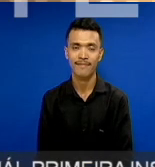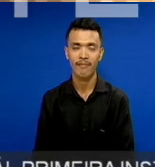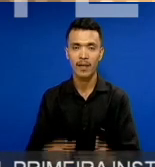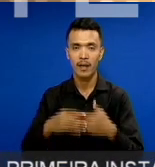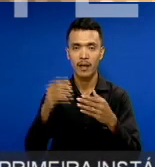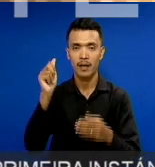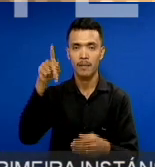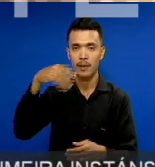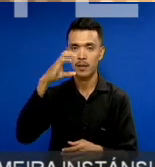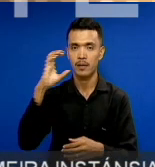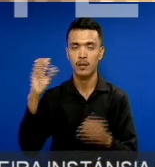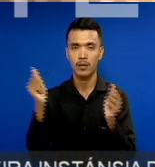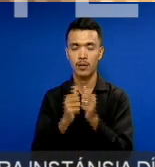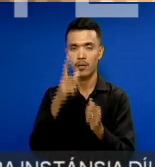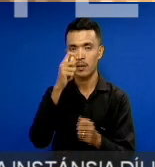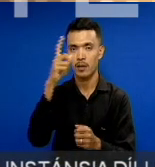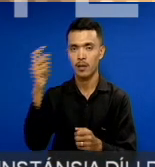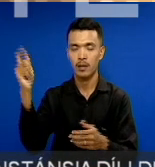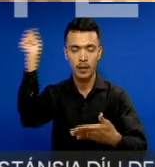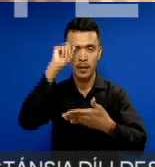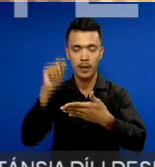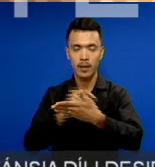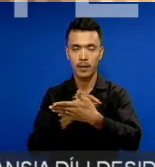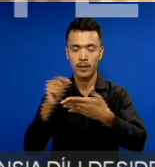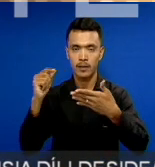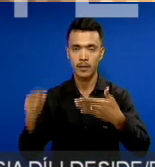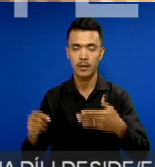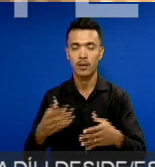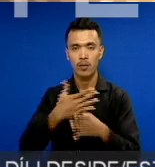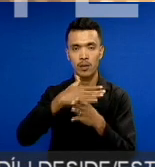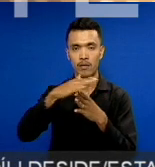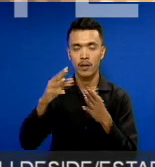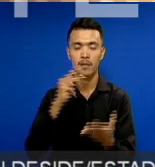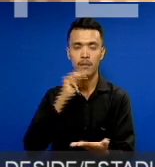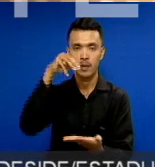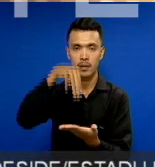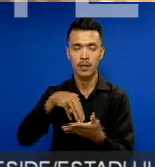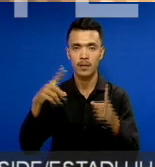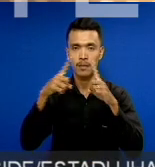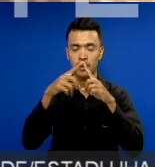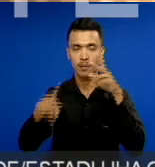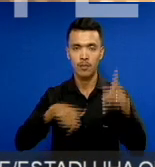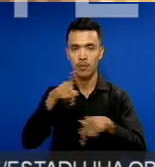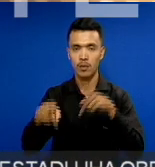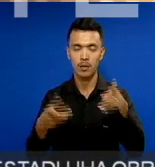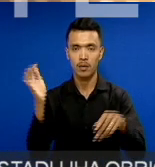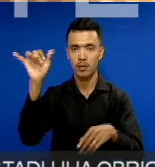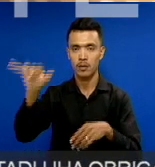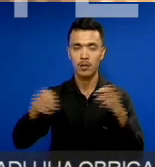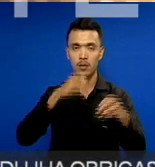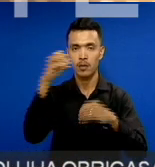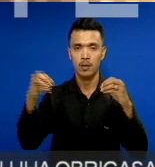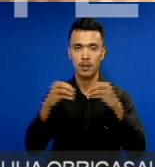Autoridade de Proteção Civil de Timor Telecom assina protocolo patrocínio onde divulga mensagem para a população sira quando antecipa